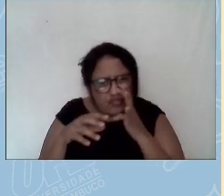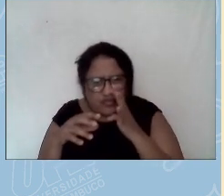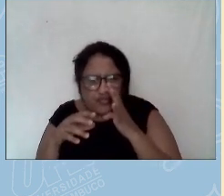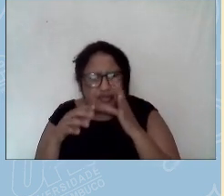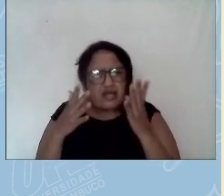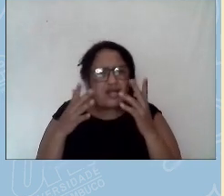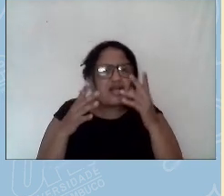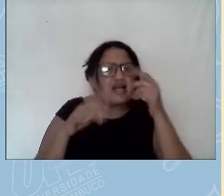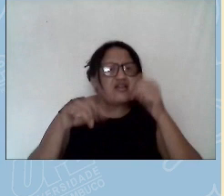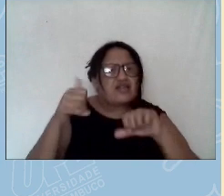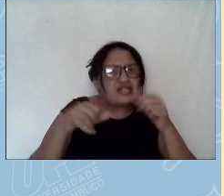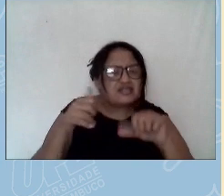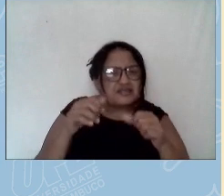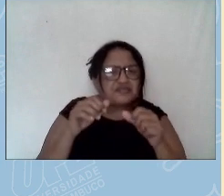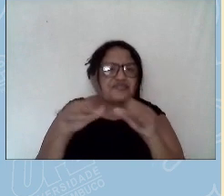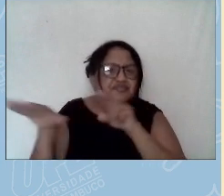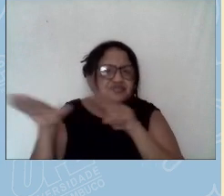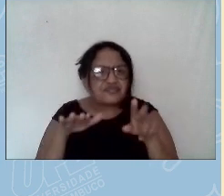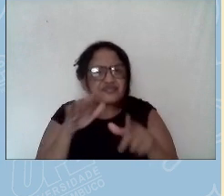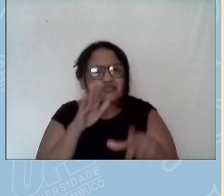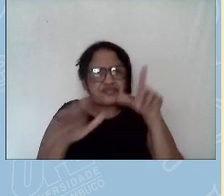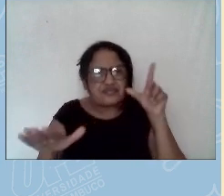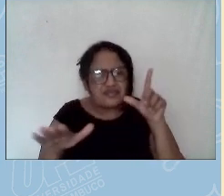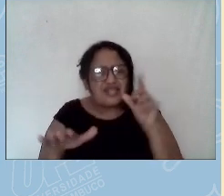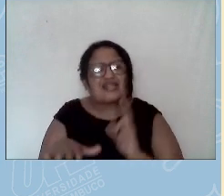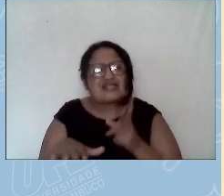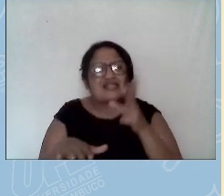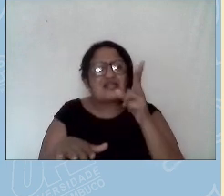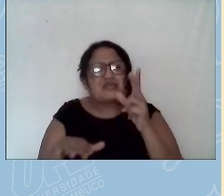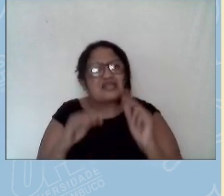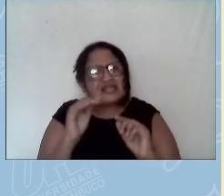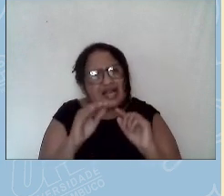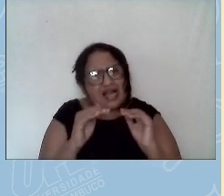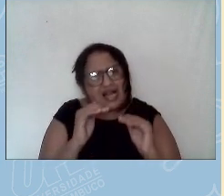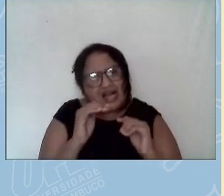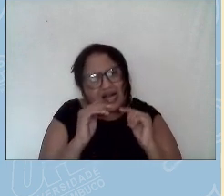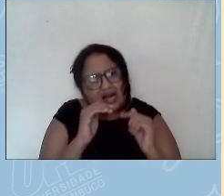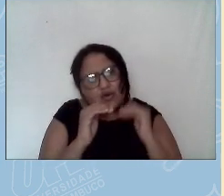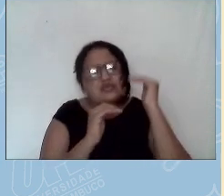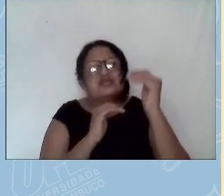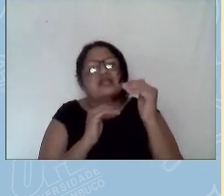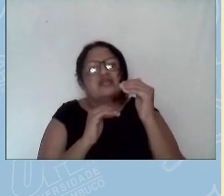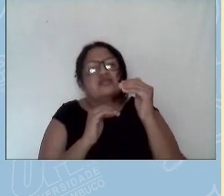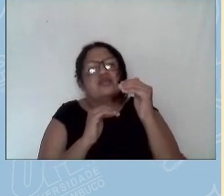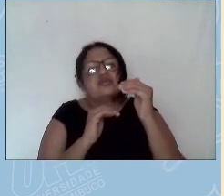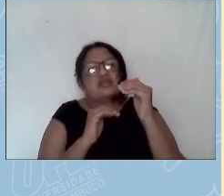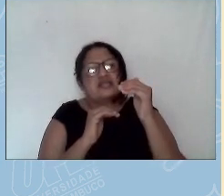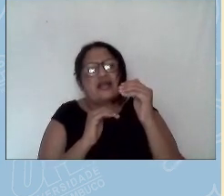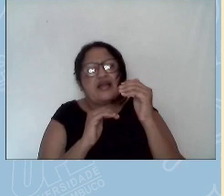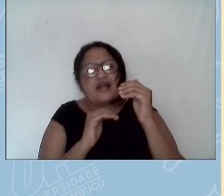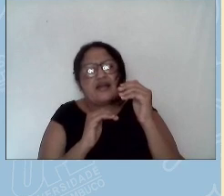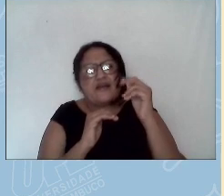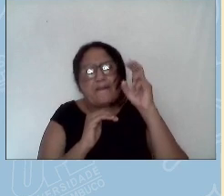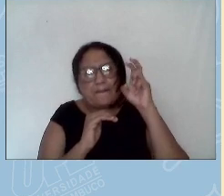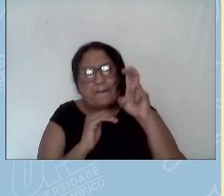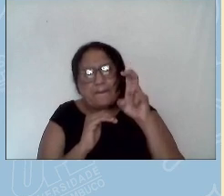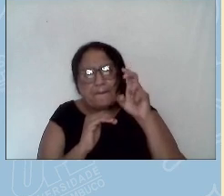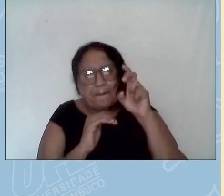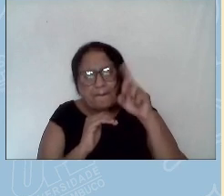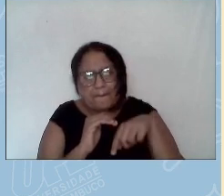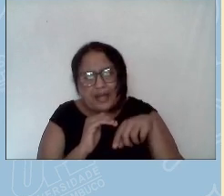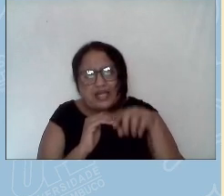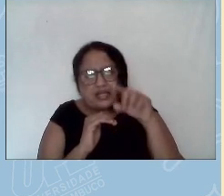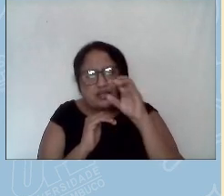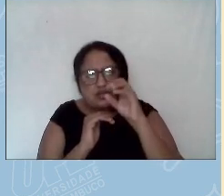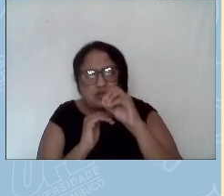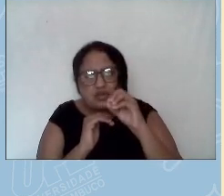a semana anterior sempre está aumentando meio centímetro tá? então se na semana do dia 5